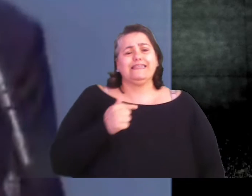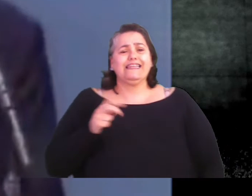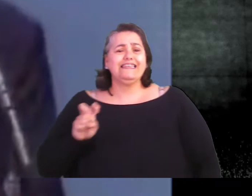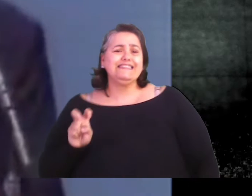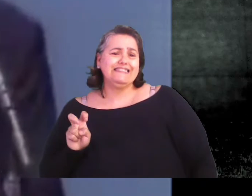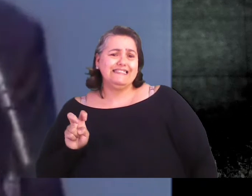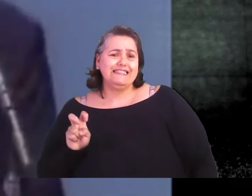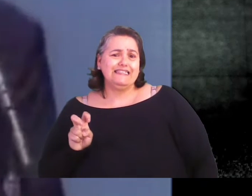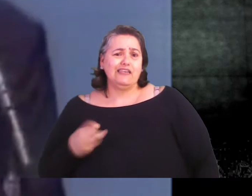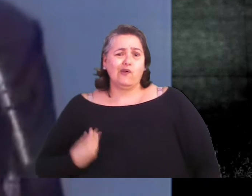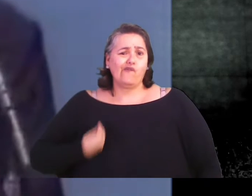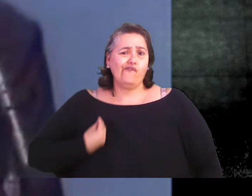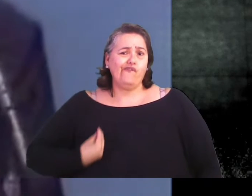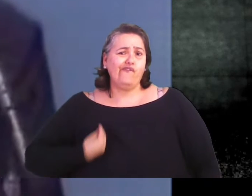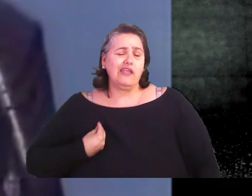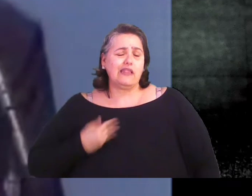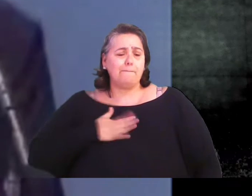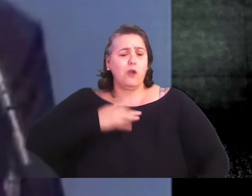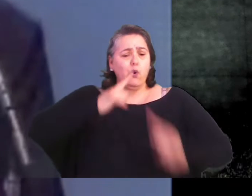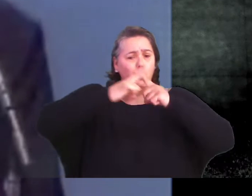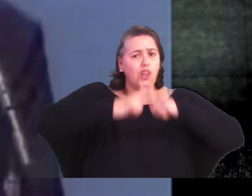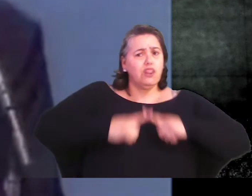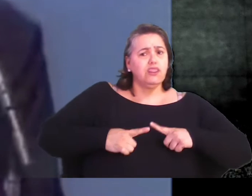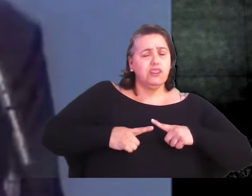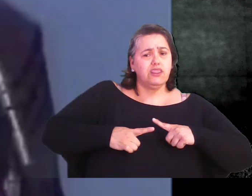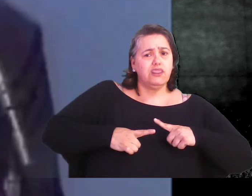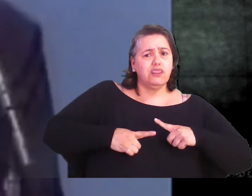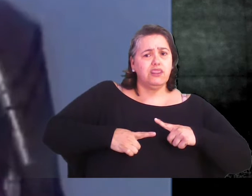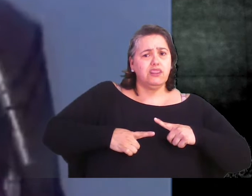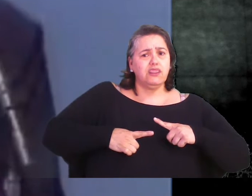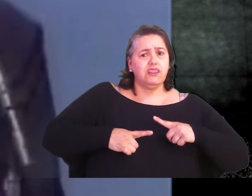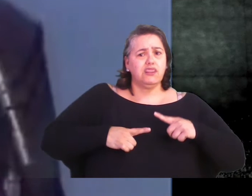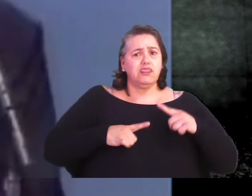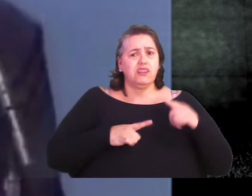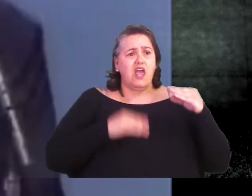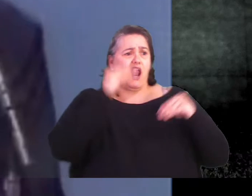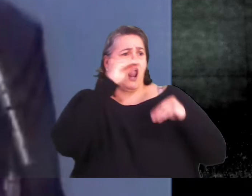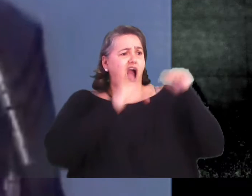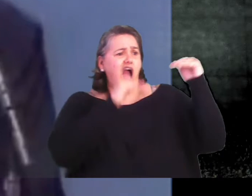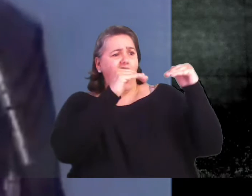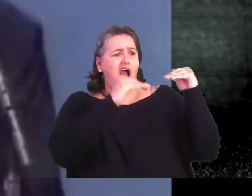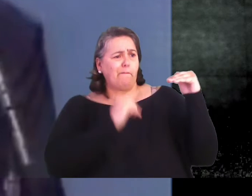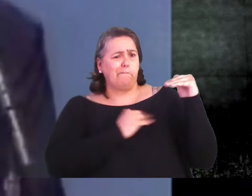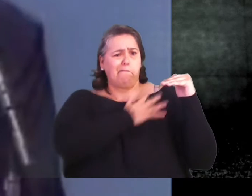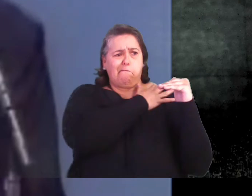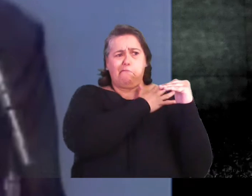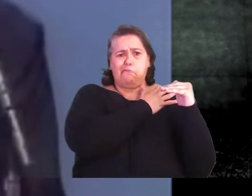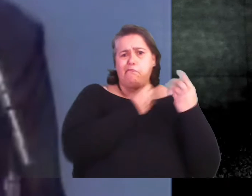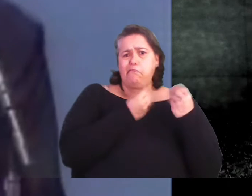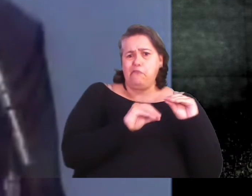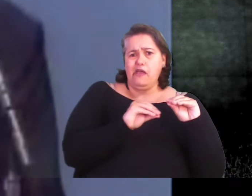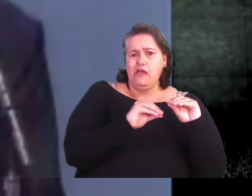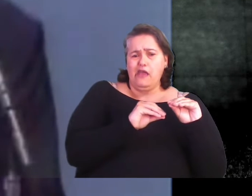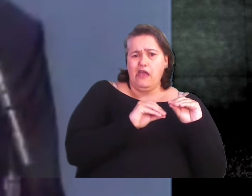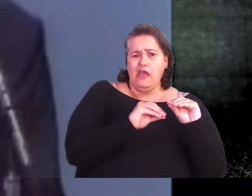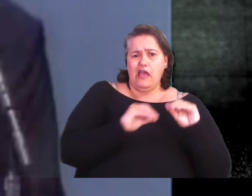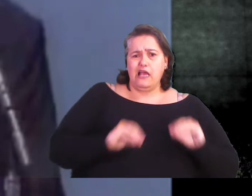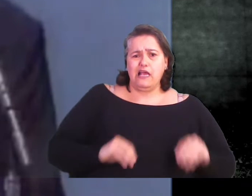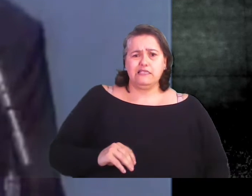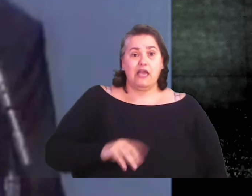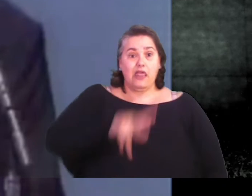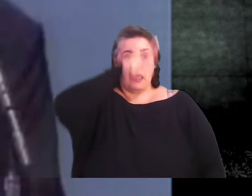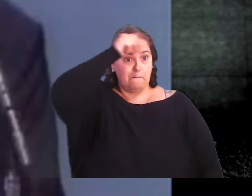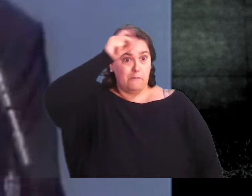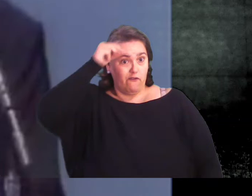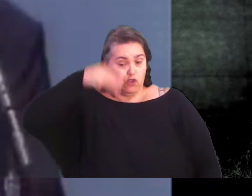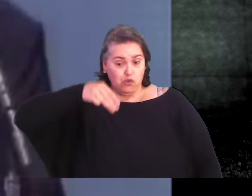1975, quando o meu adversário mamava nas tetas do regime militar, quando recebia a prefeitura de Maceió de